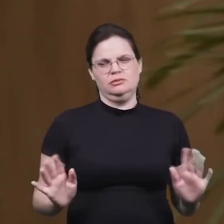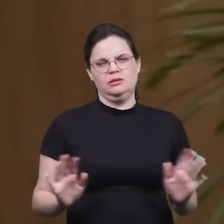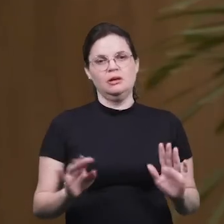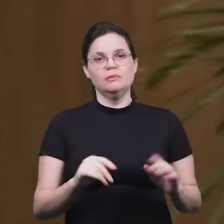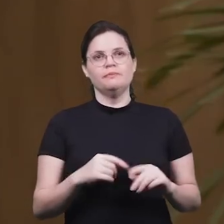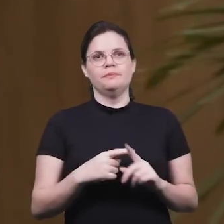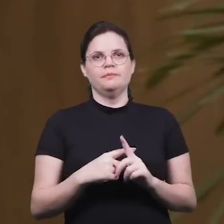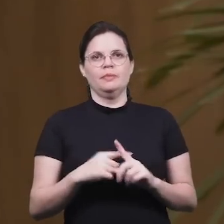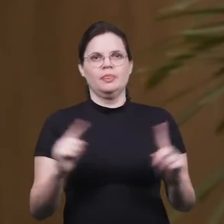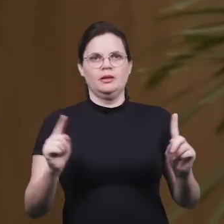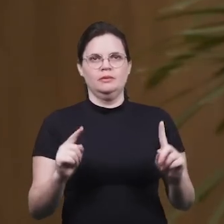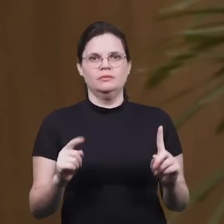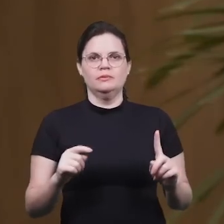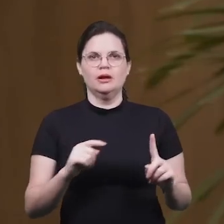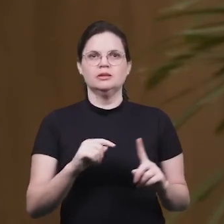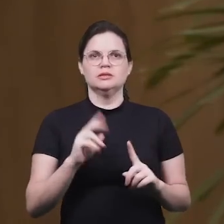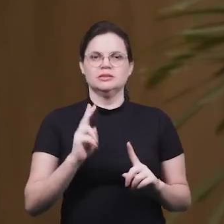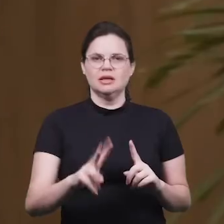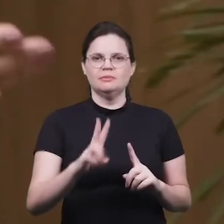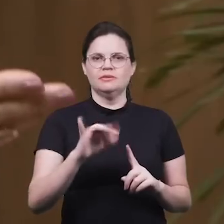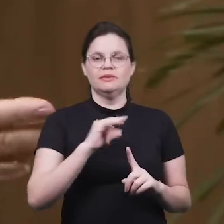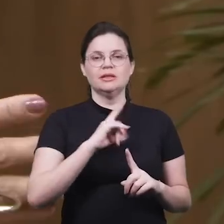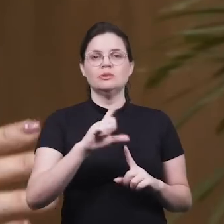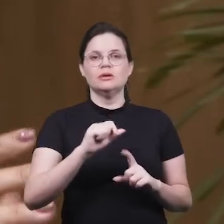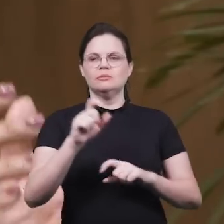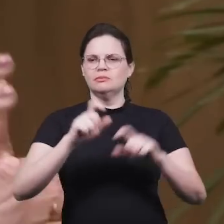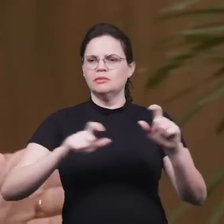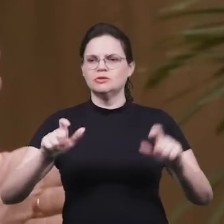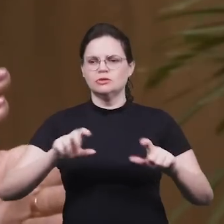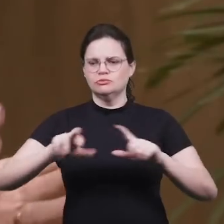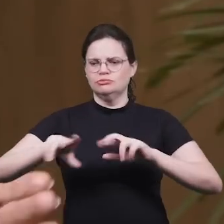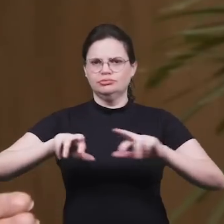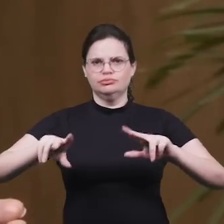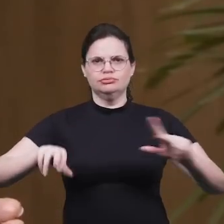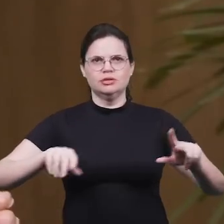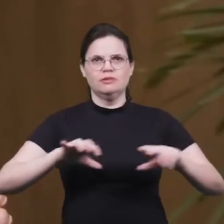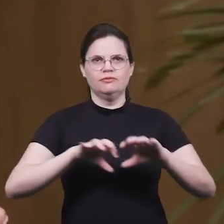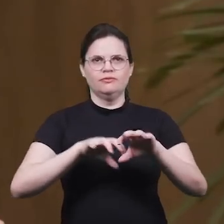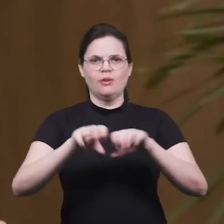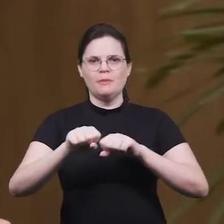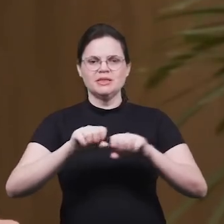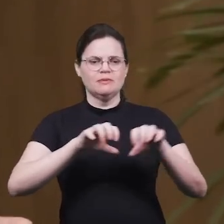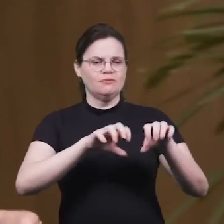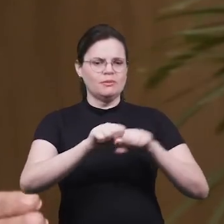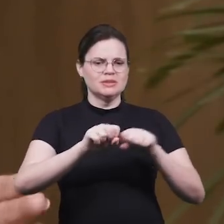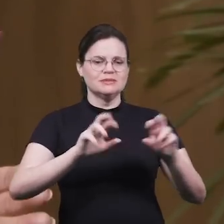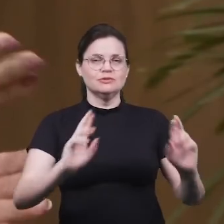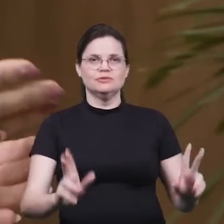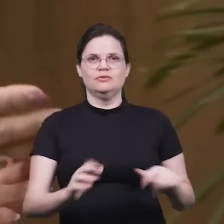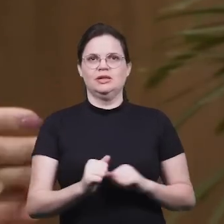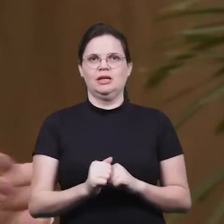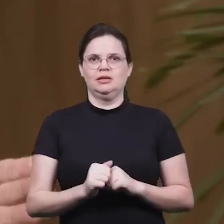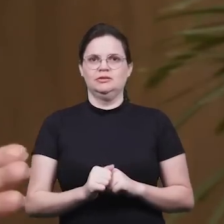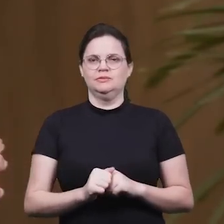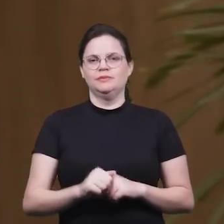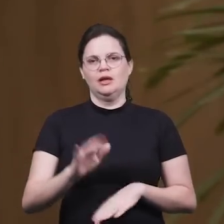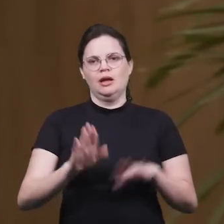na pós-graduação que sejam complementares. Muitas vezes são formações diferentes